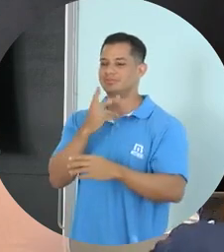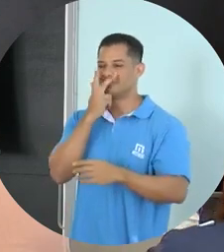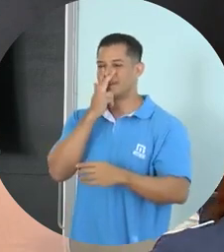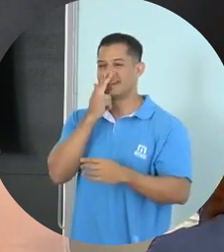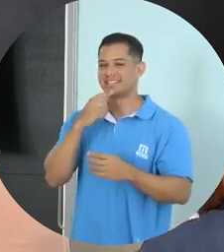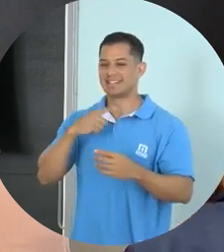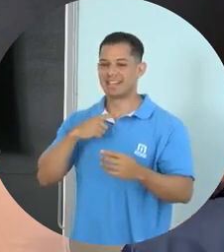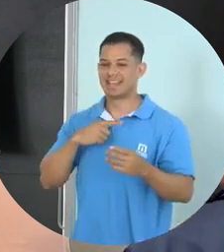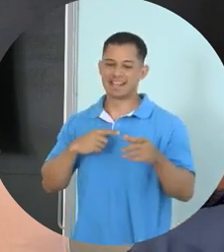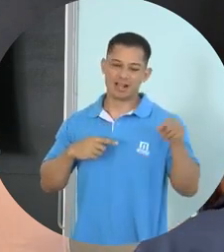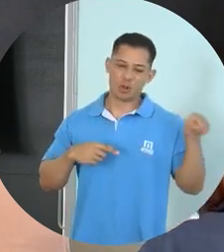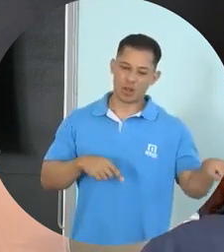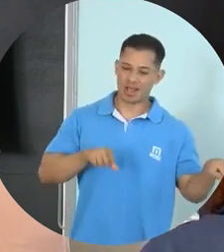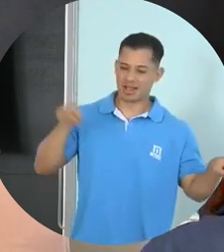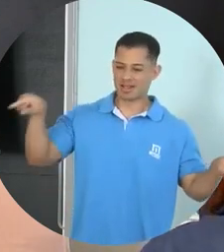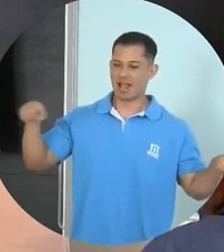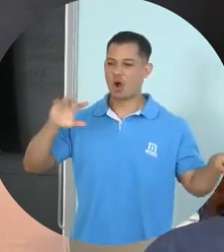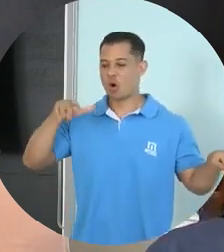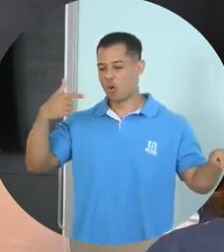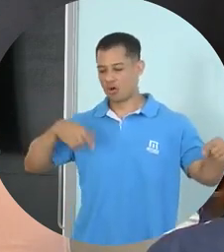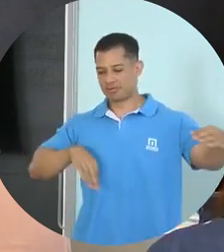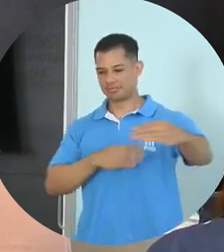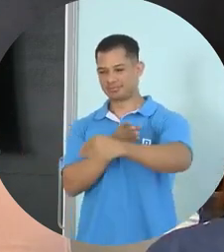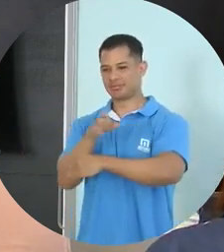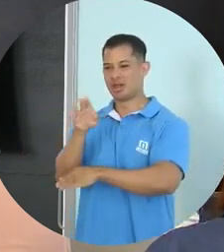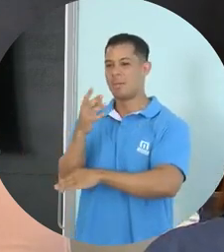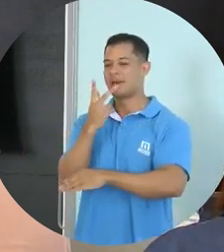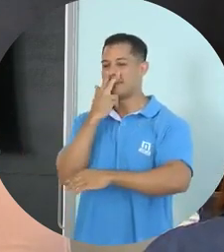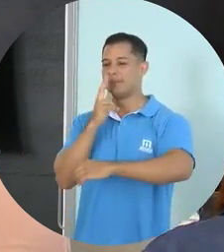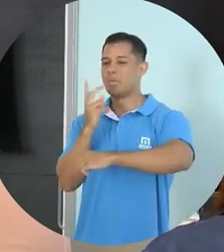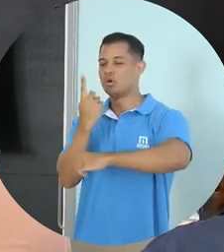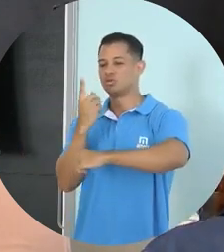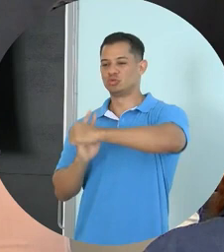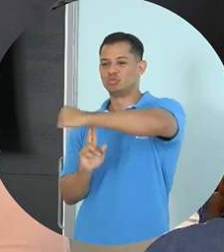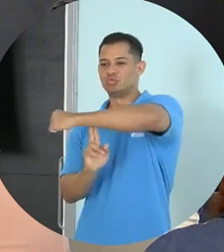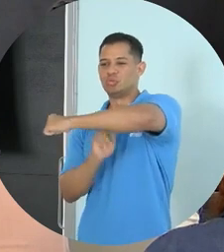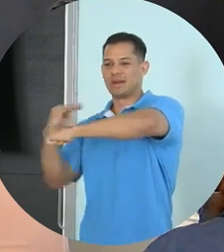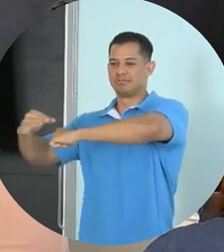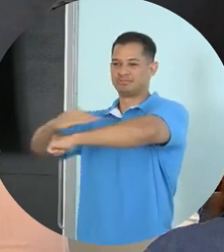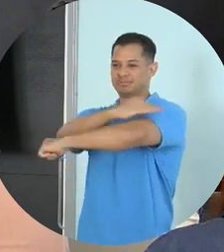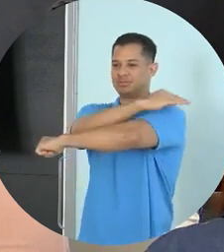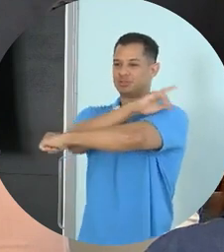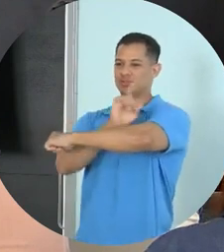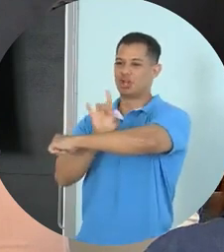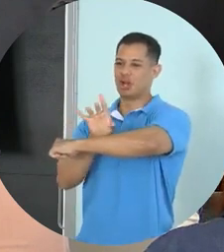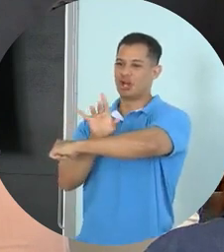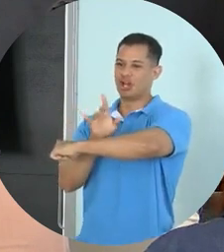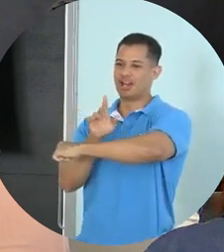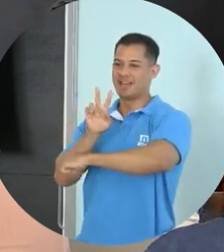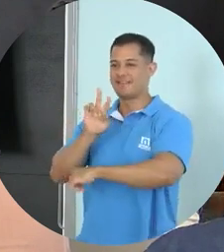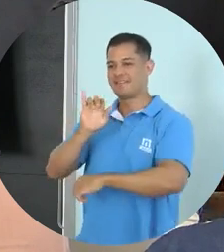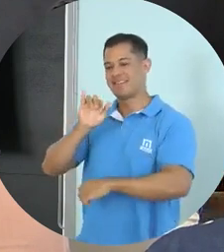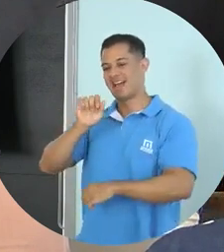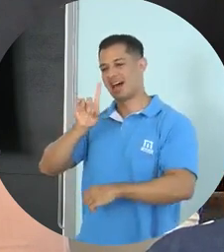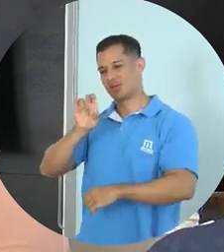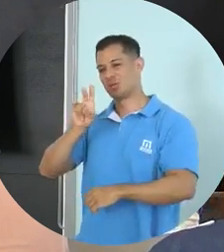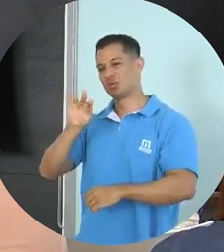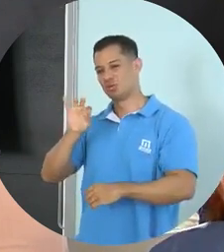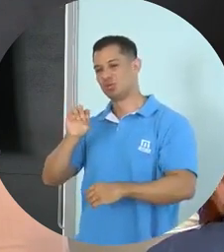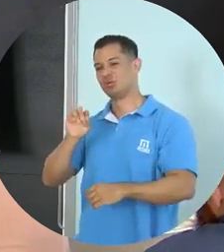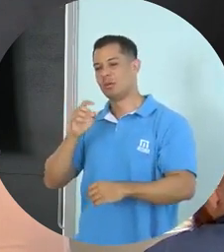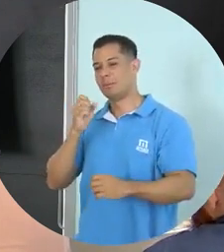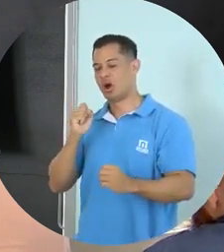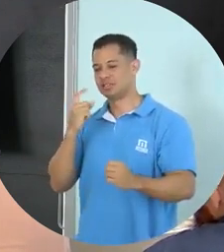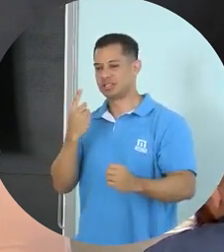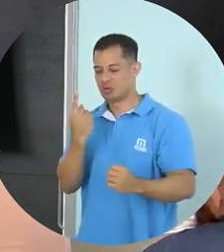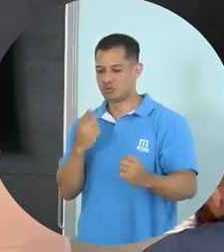tipo Cooper, que é um trem de minério, que ele é mais pesado que o nosso trem de norma. Então, é uma estrutura